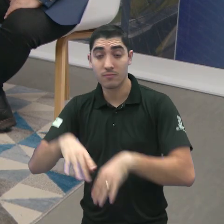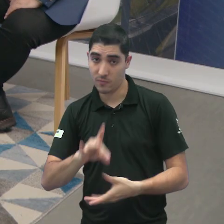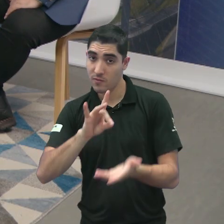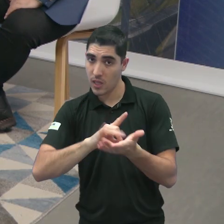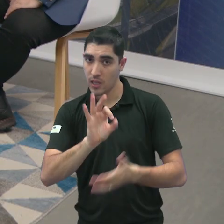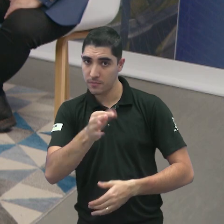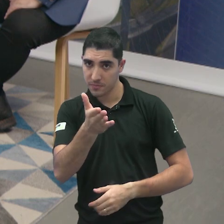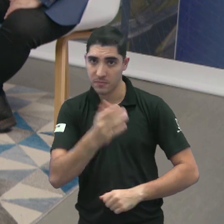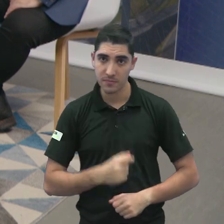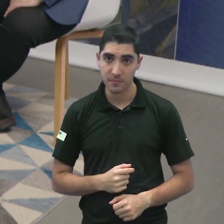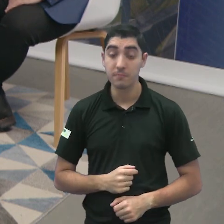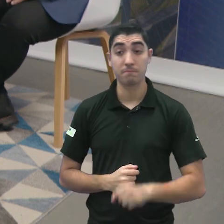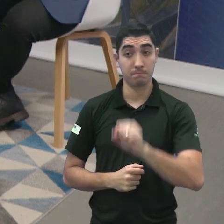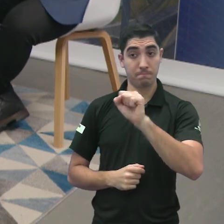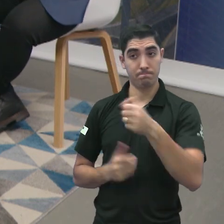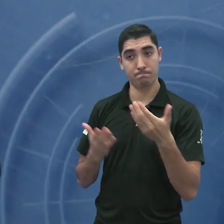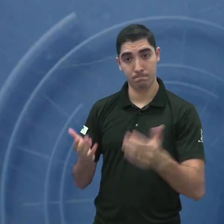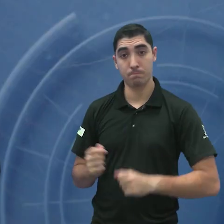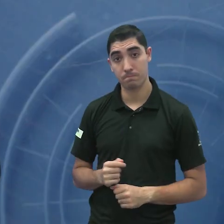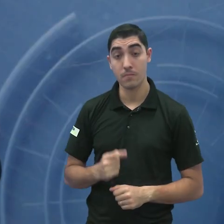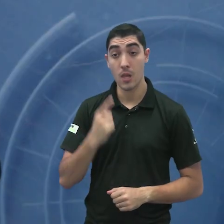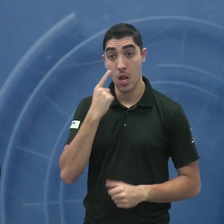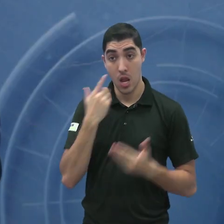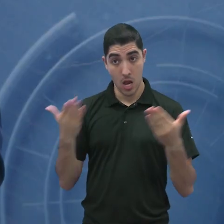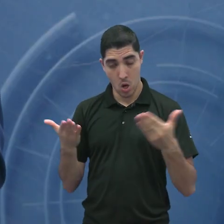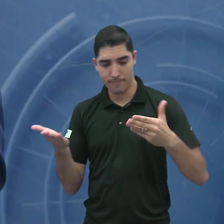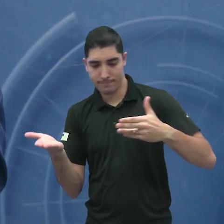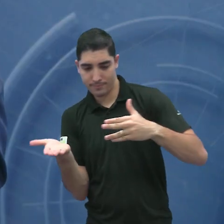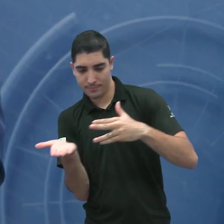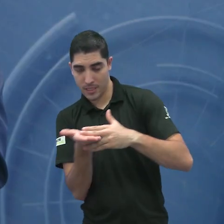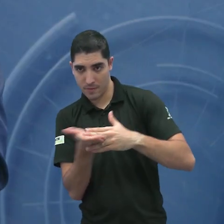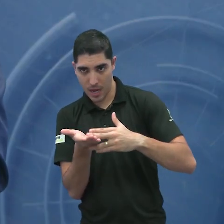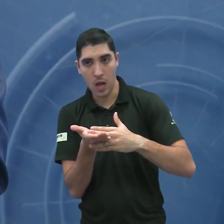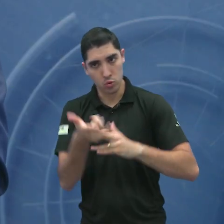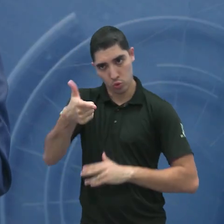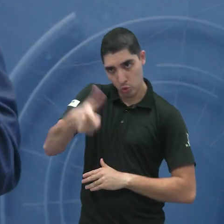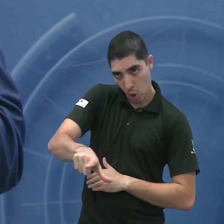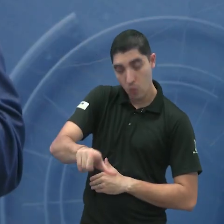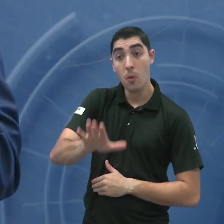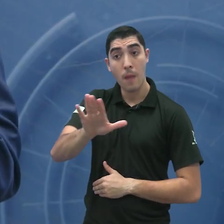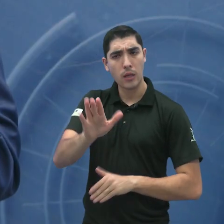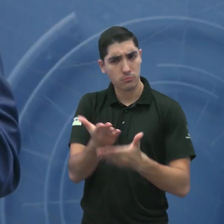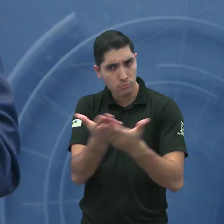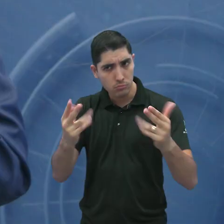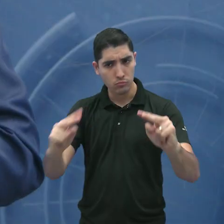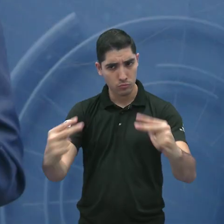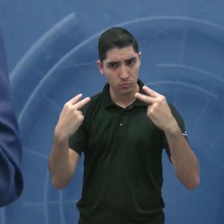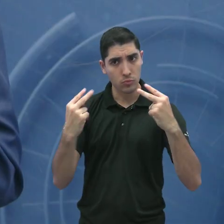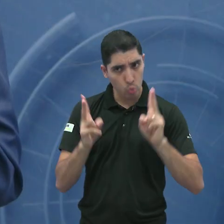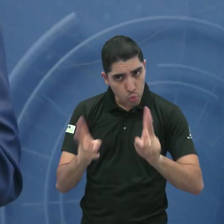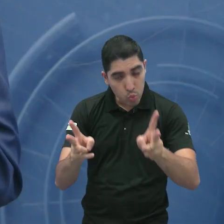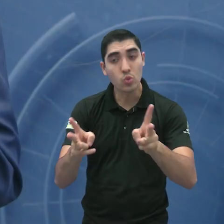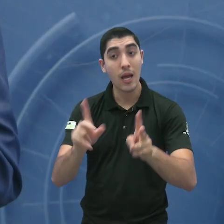aí. É isso aí, gente. Olha só, a gente faz uma pausa aqui no Diálogos da Cidade, mas não saia daí, que no próximo